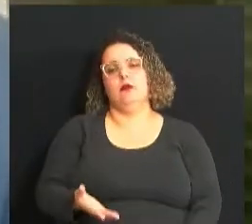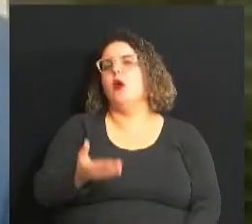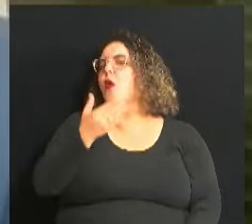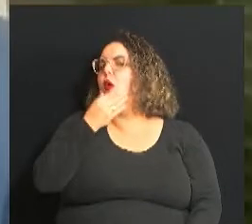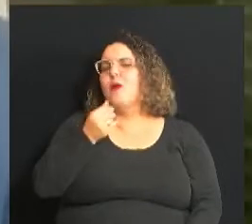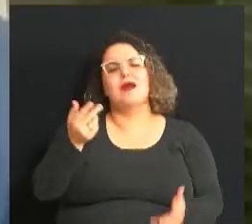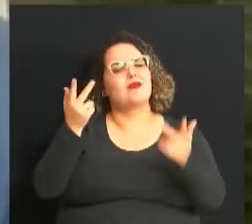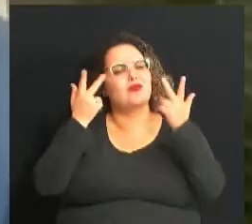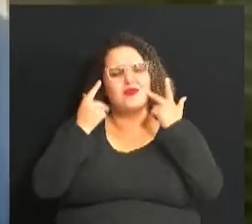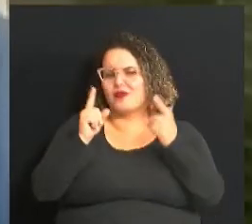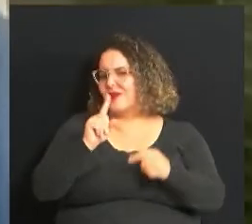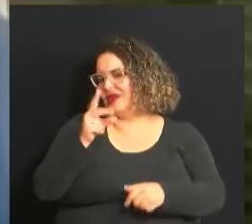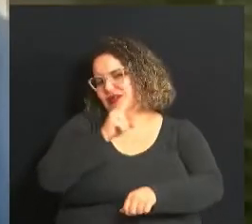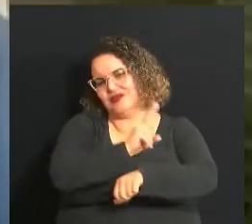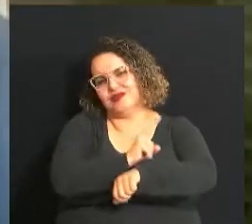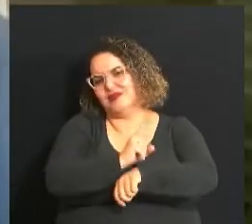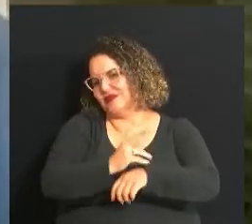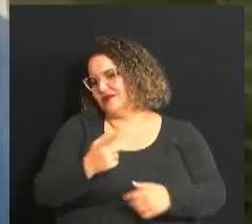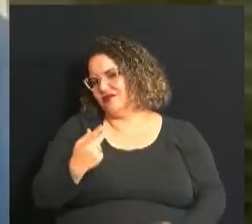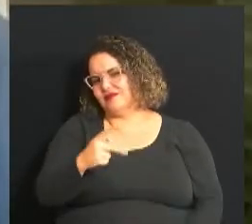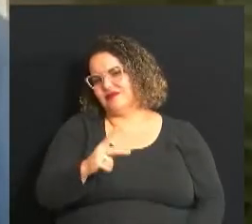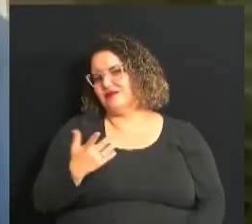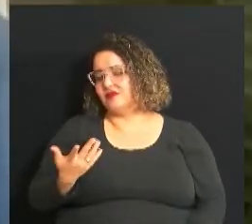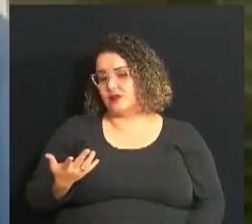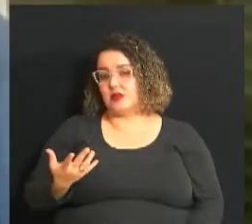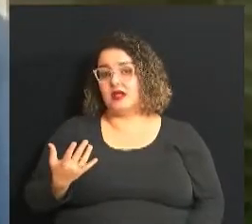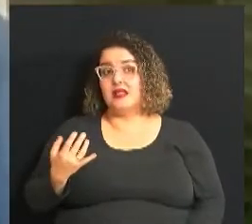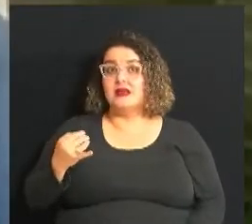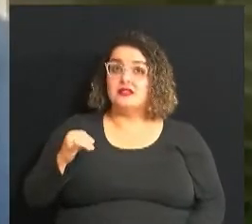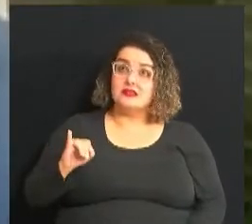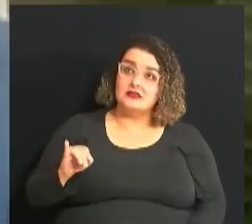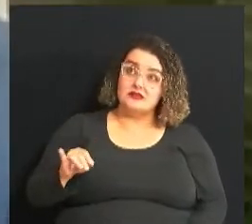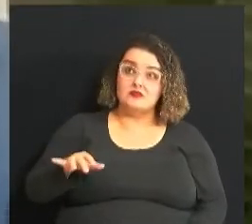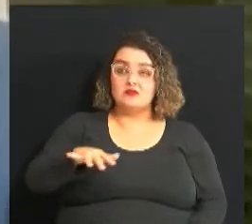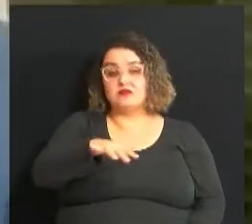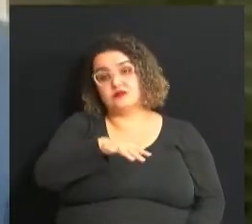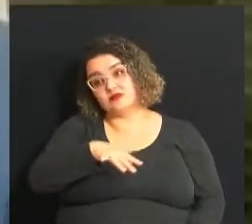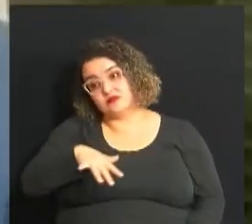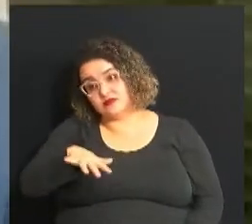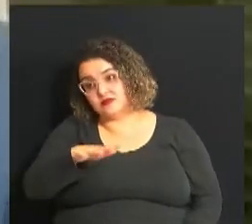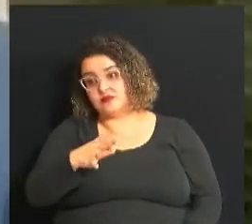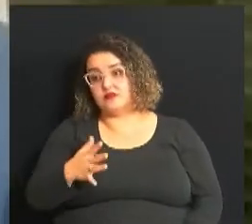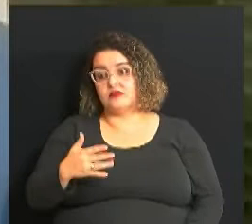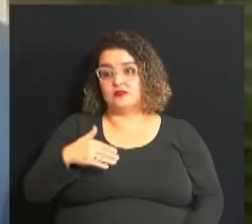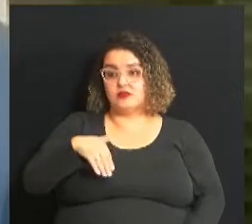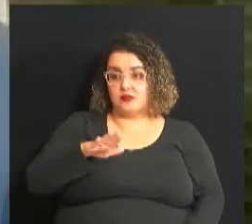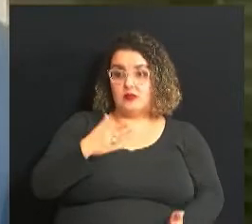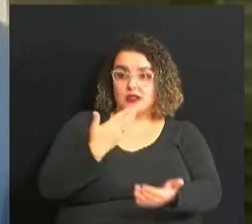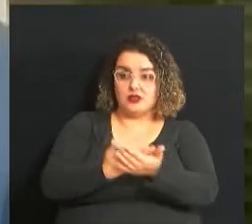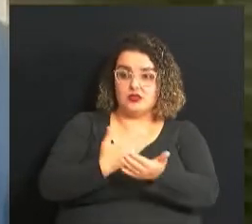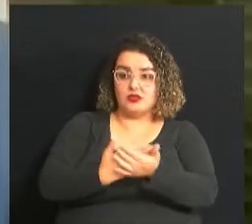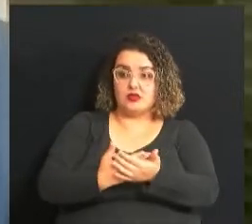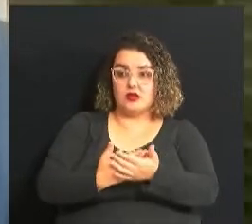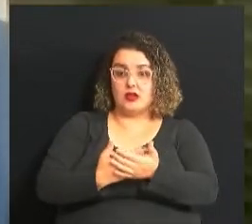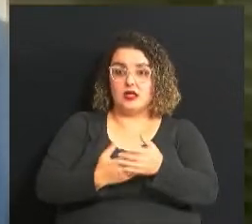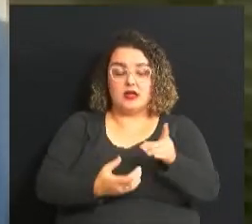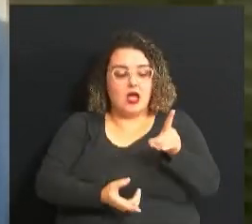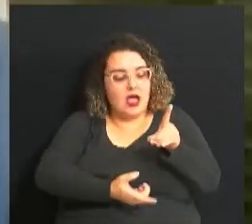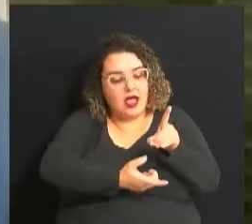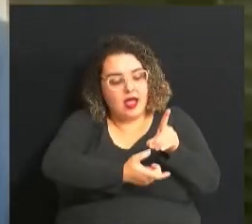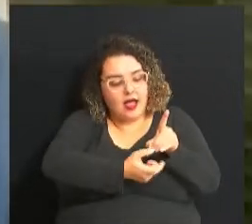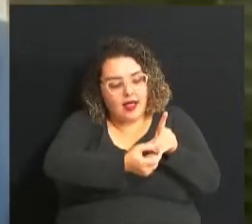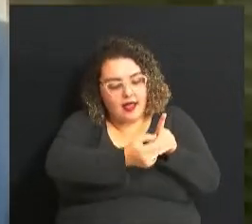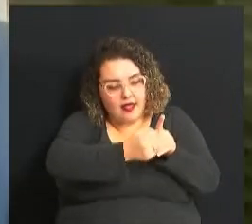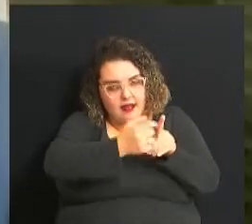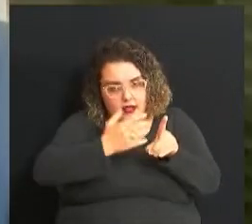se cuida. Se a gente for passar para minha área mais estudo, por exemplo, que é câncer de próstata, se a gente for